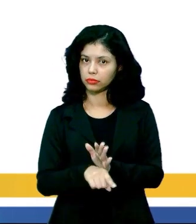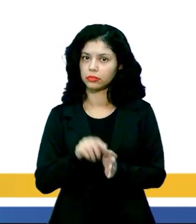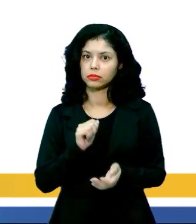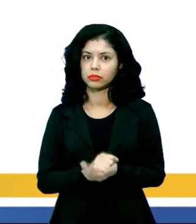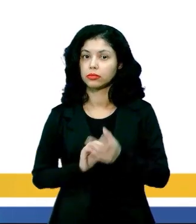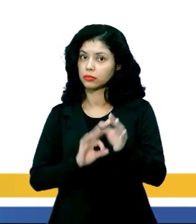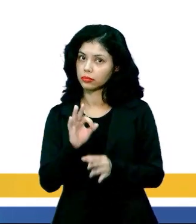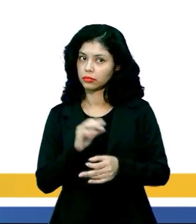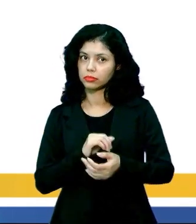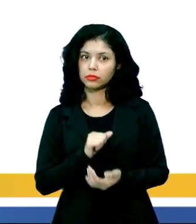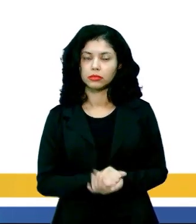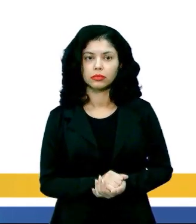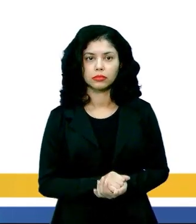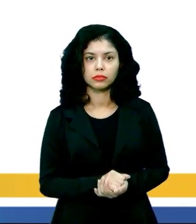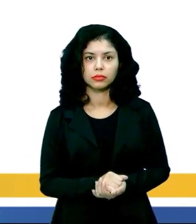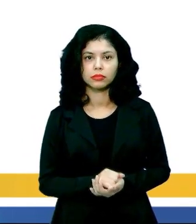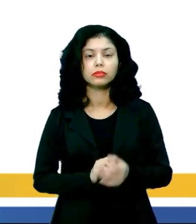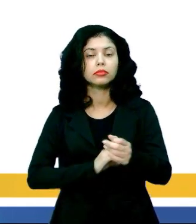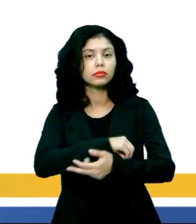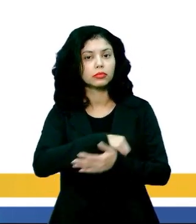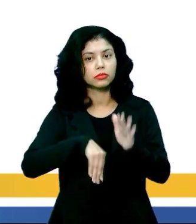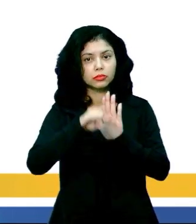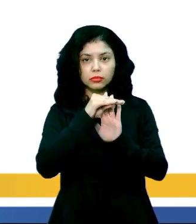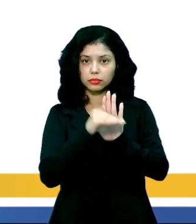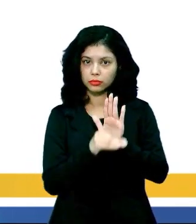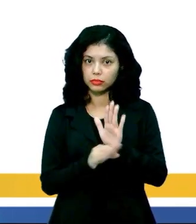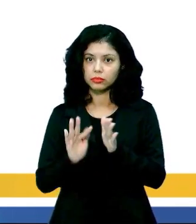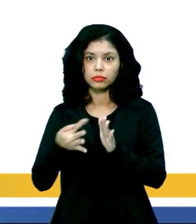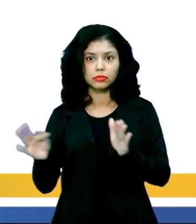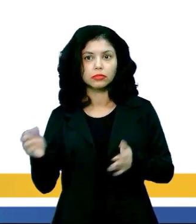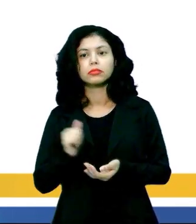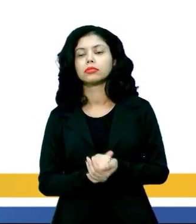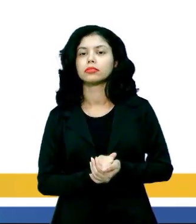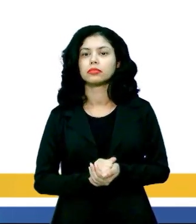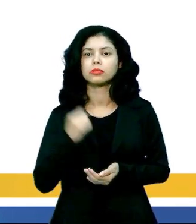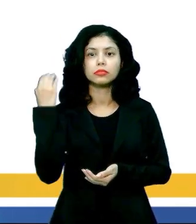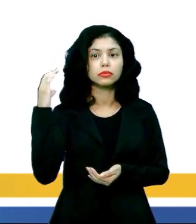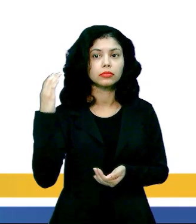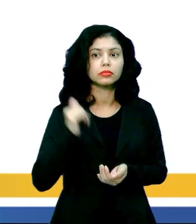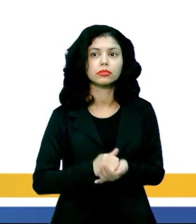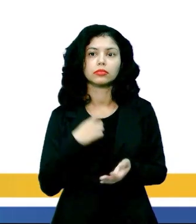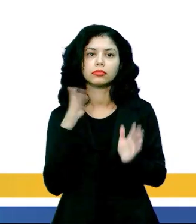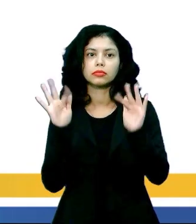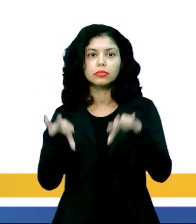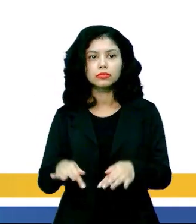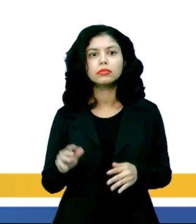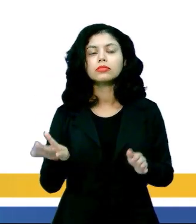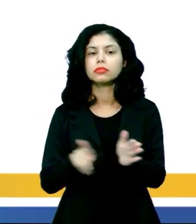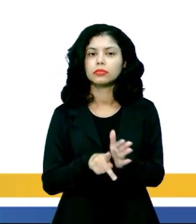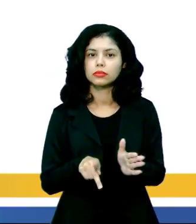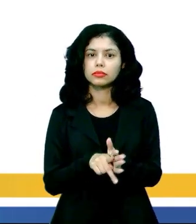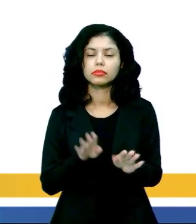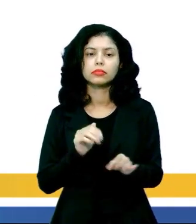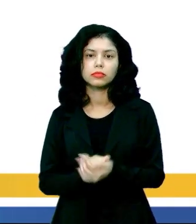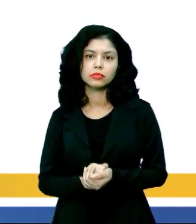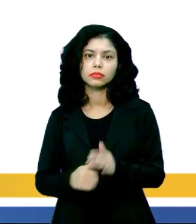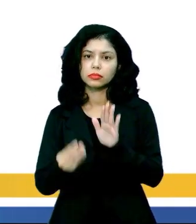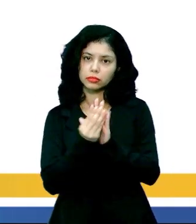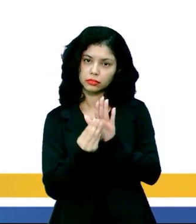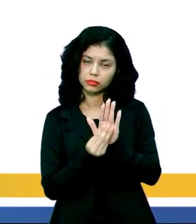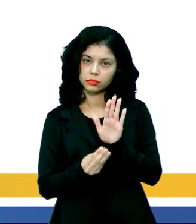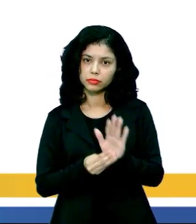do Prepara Enem. Os ingredientes que compõem a fórmula do refrigerante têm finalidades específicas e devem se enquadrar nos